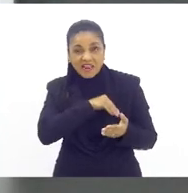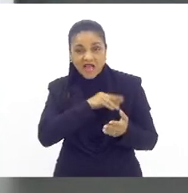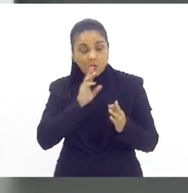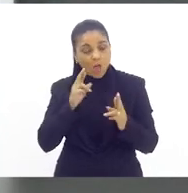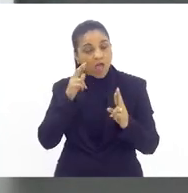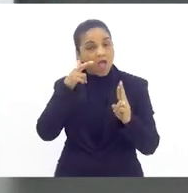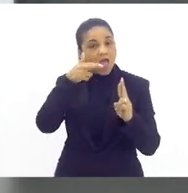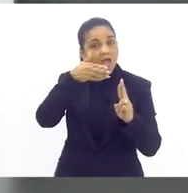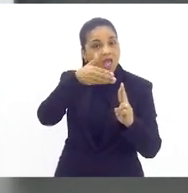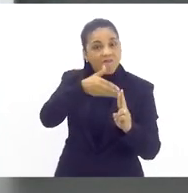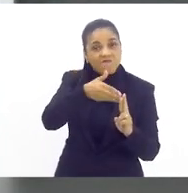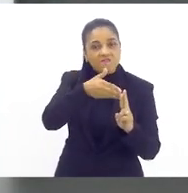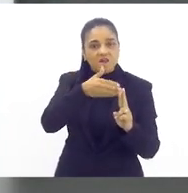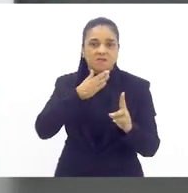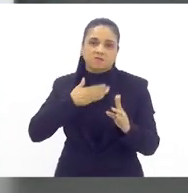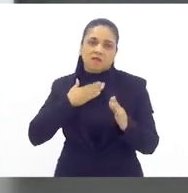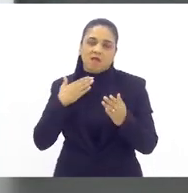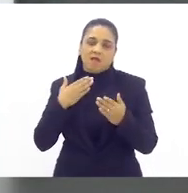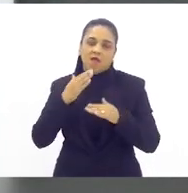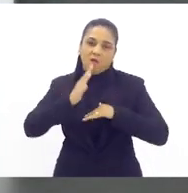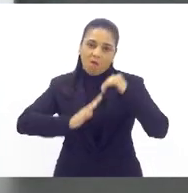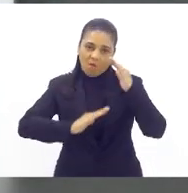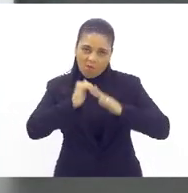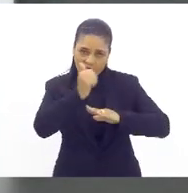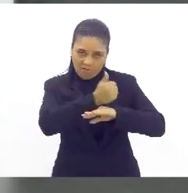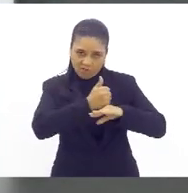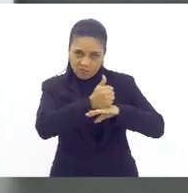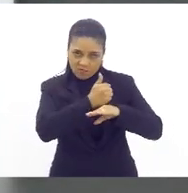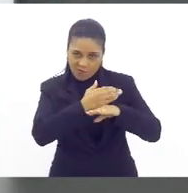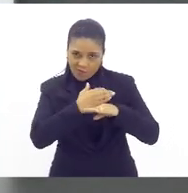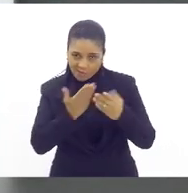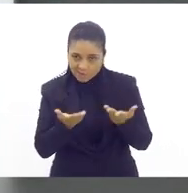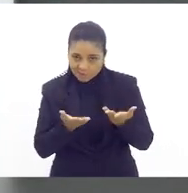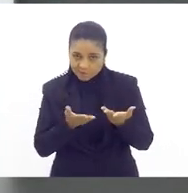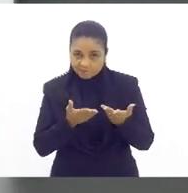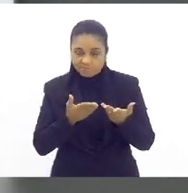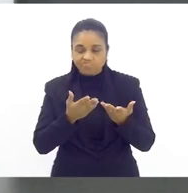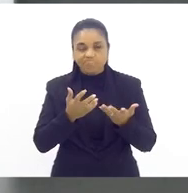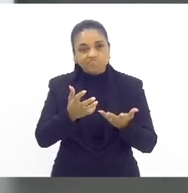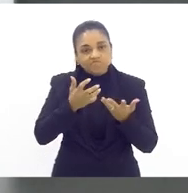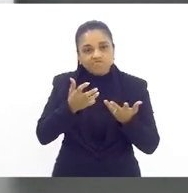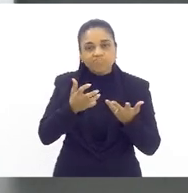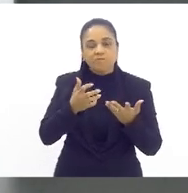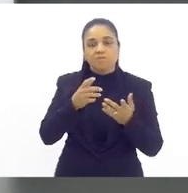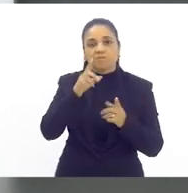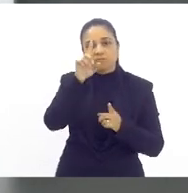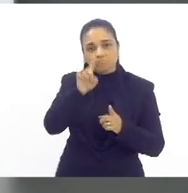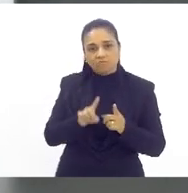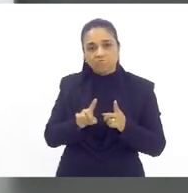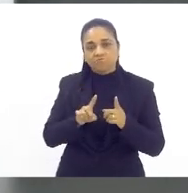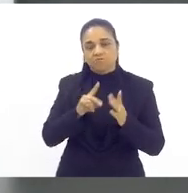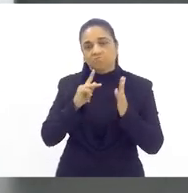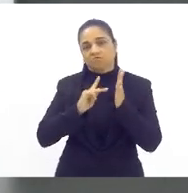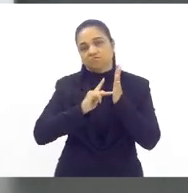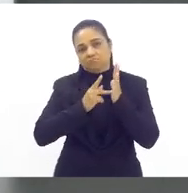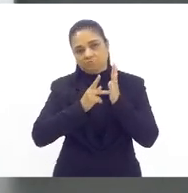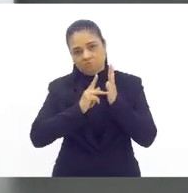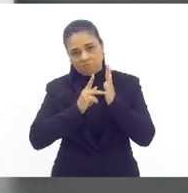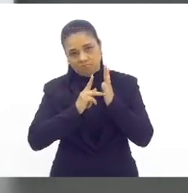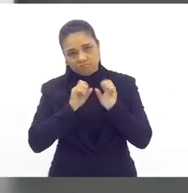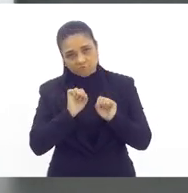na nossa carreira tá é esse é o que o a direção do sindicato é